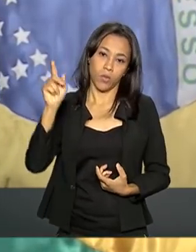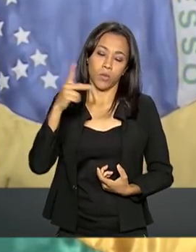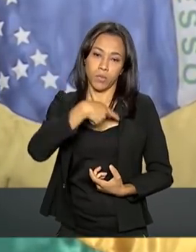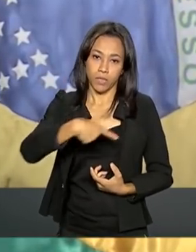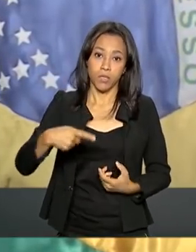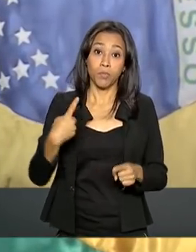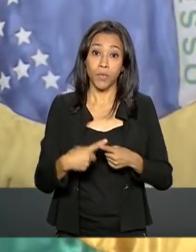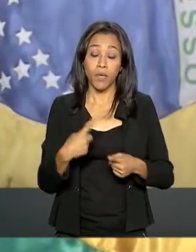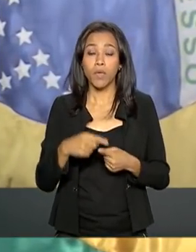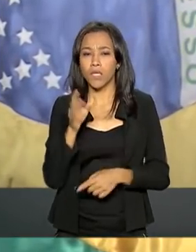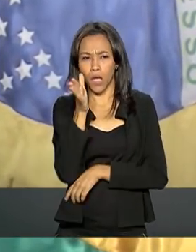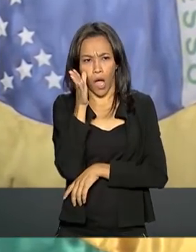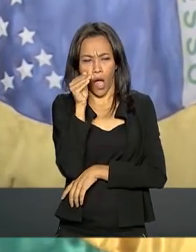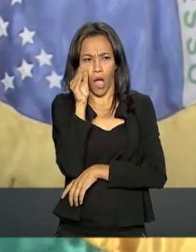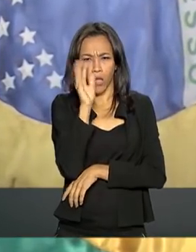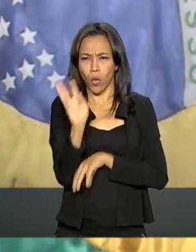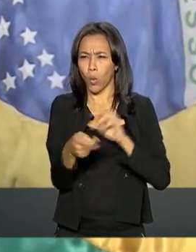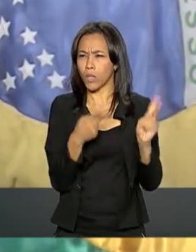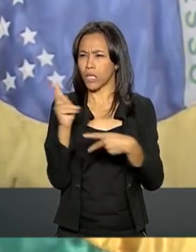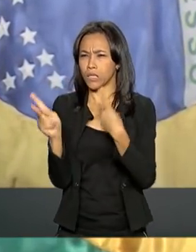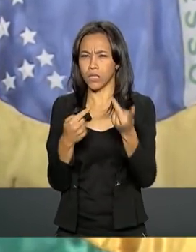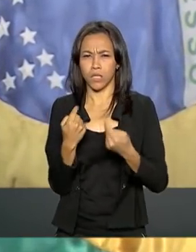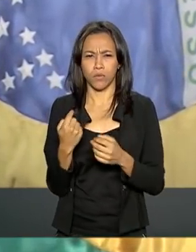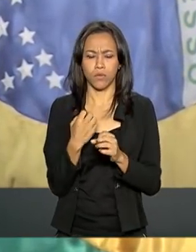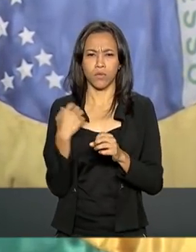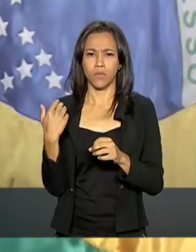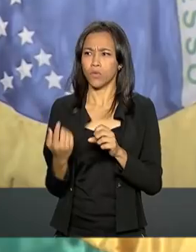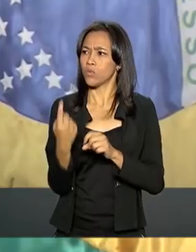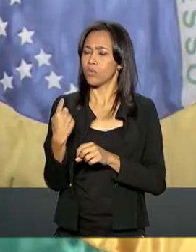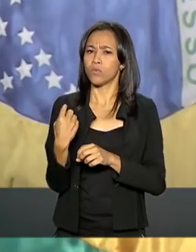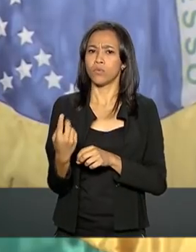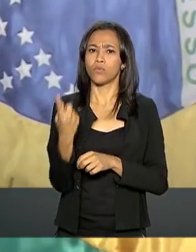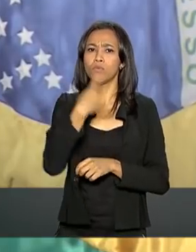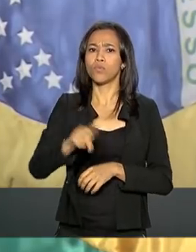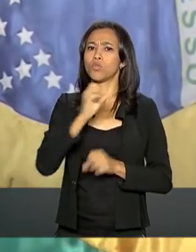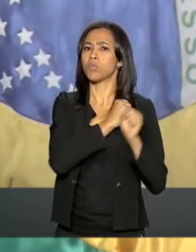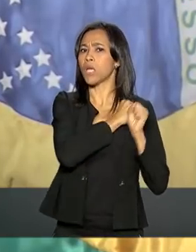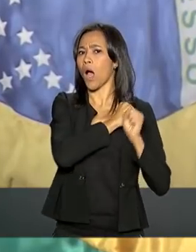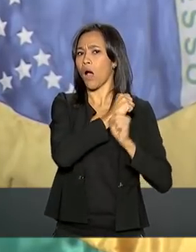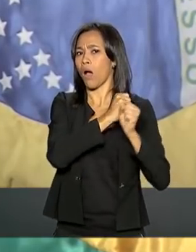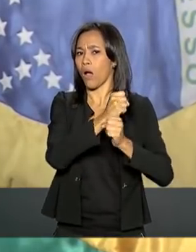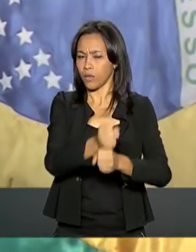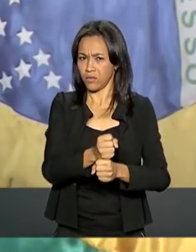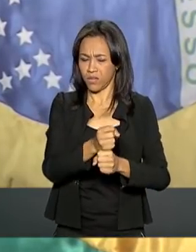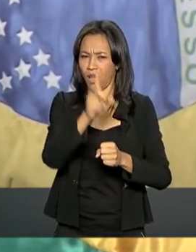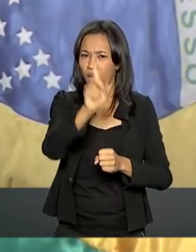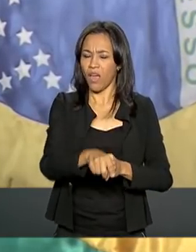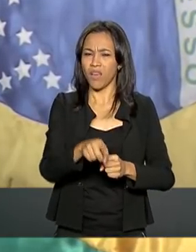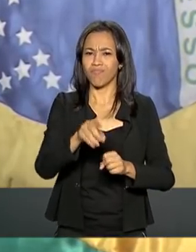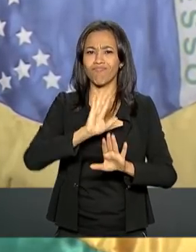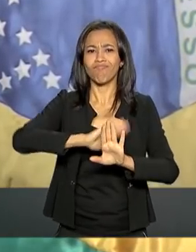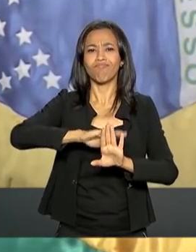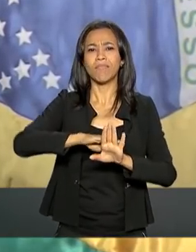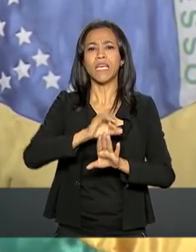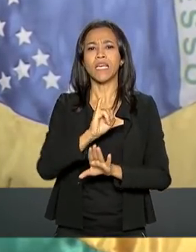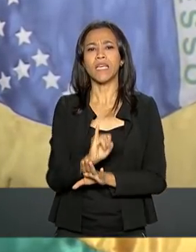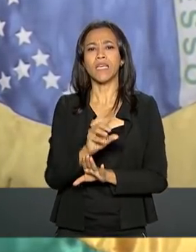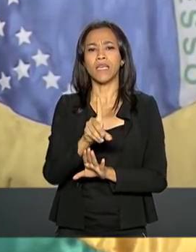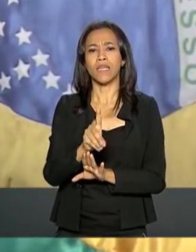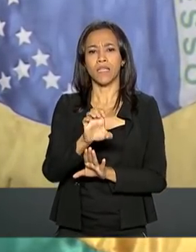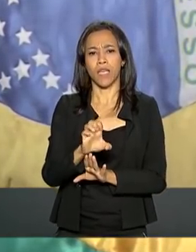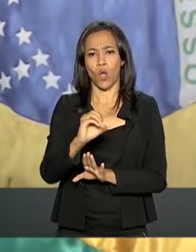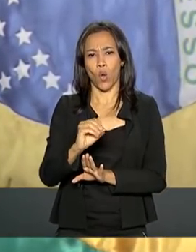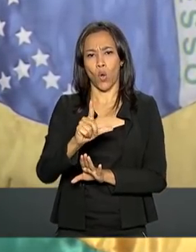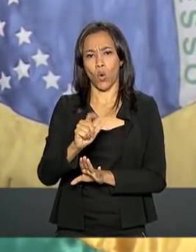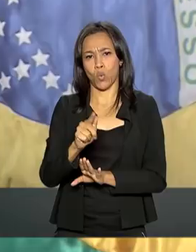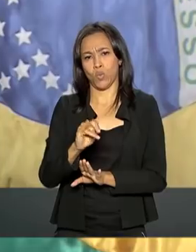anos, é o descolamento da questão ideológica. Nós